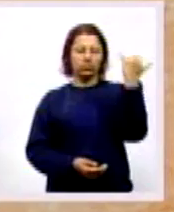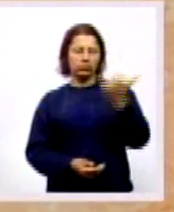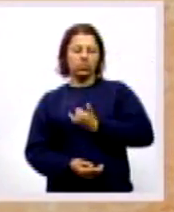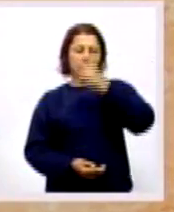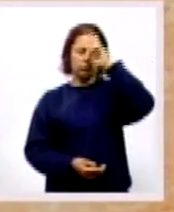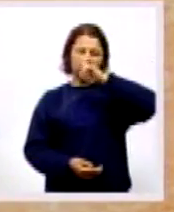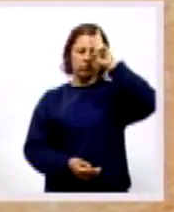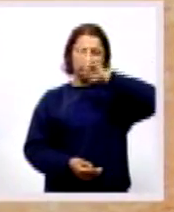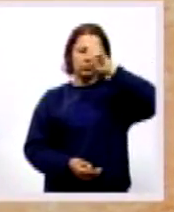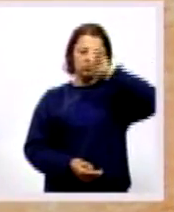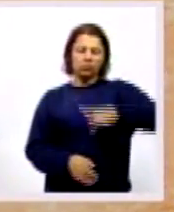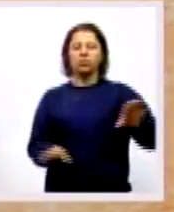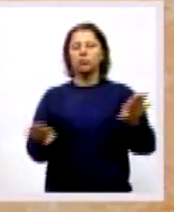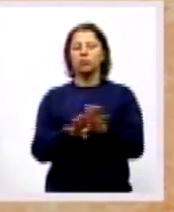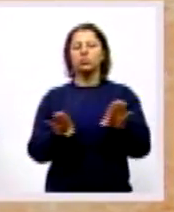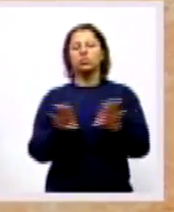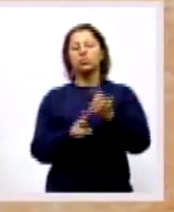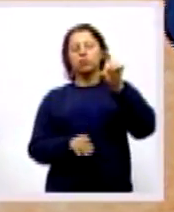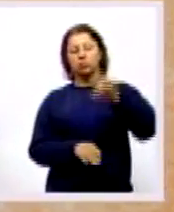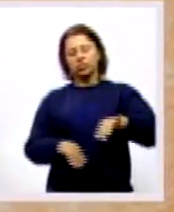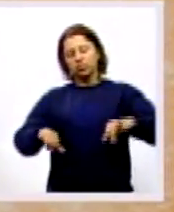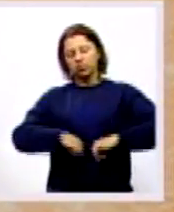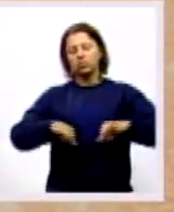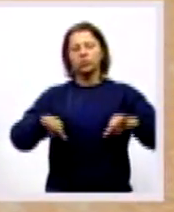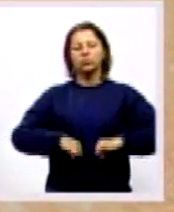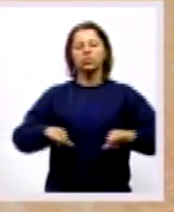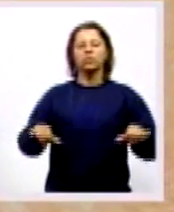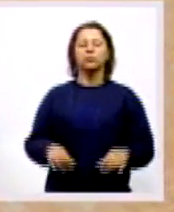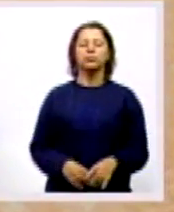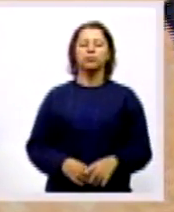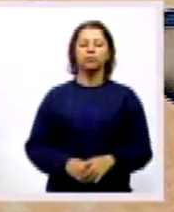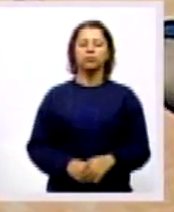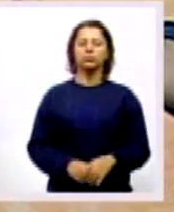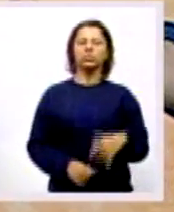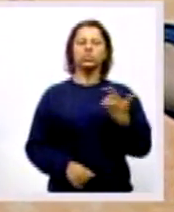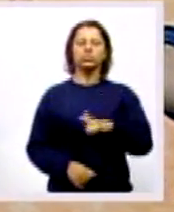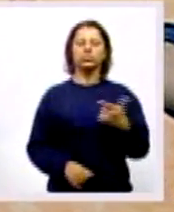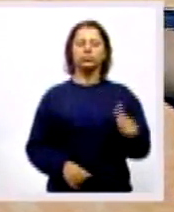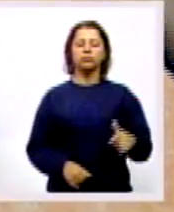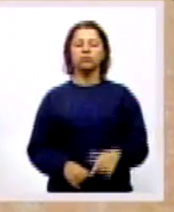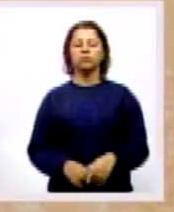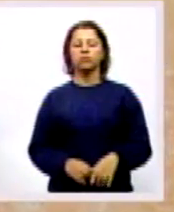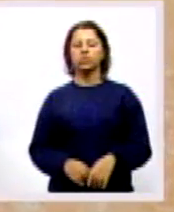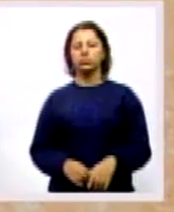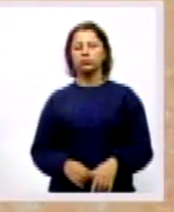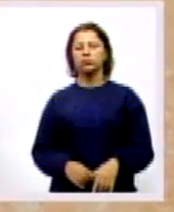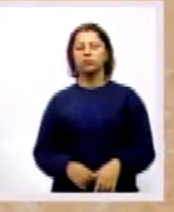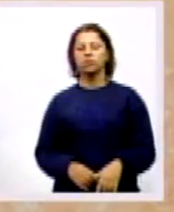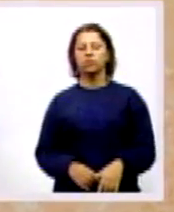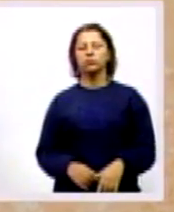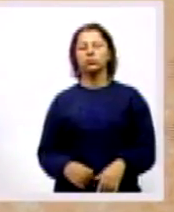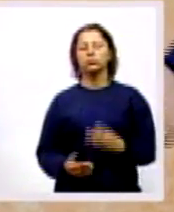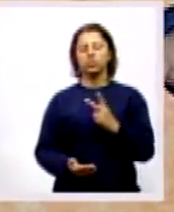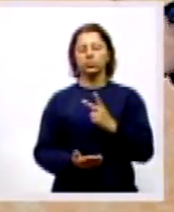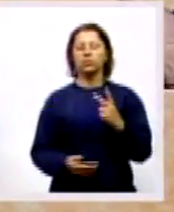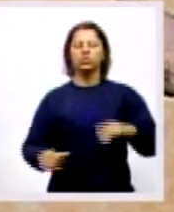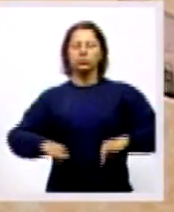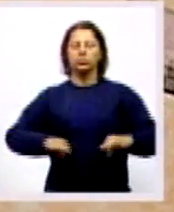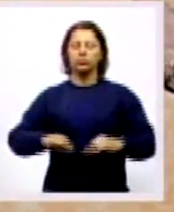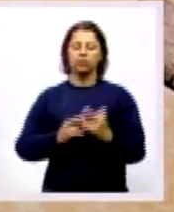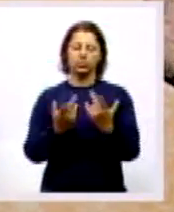essas histórias também foram vítimas delas. Não tinham. Foram vítimas do mesmo jeito que